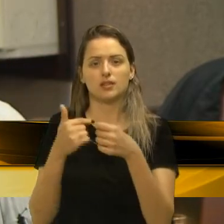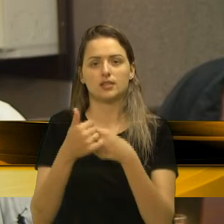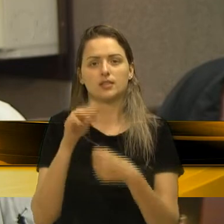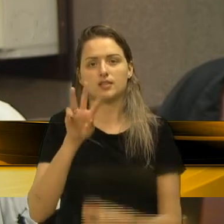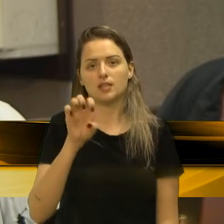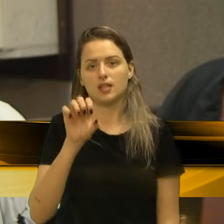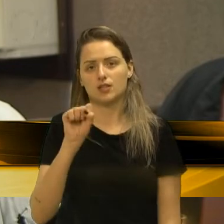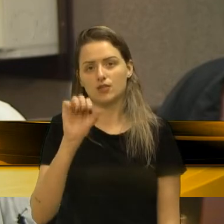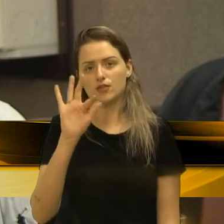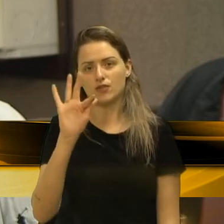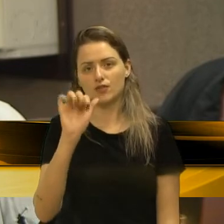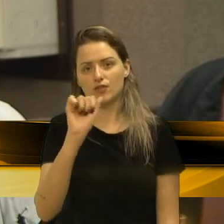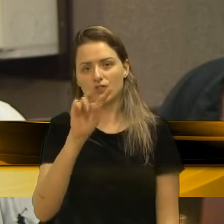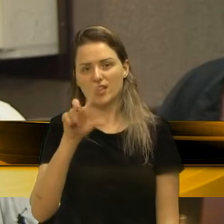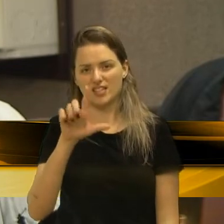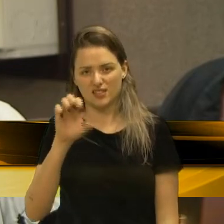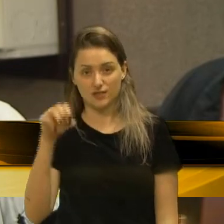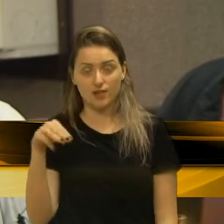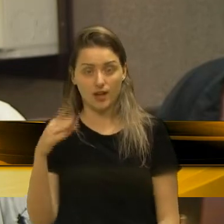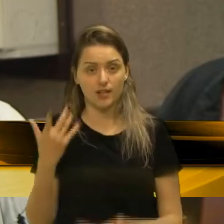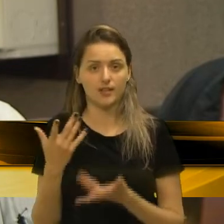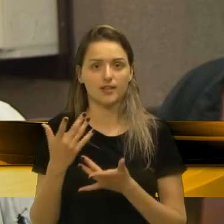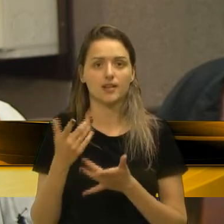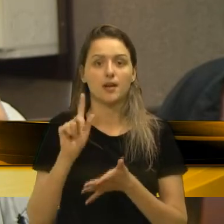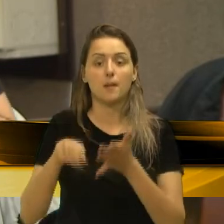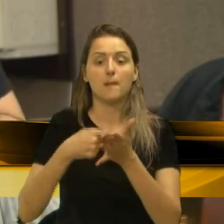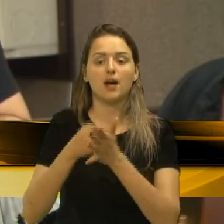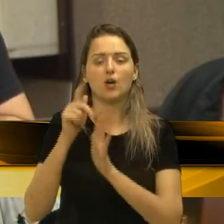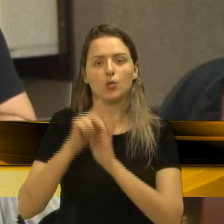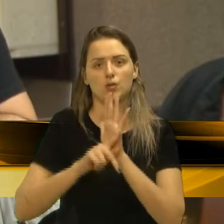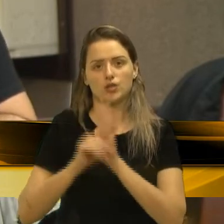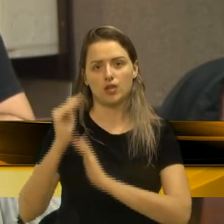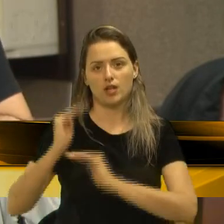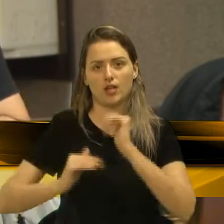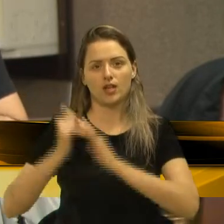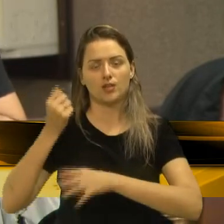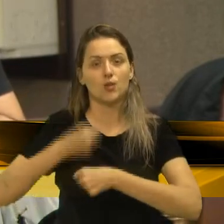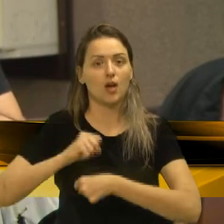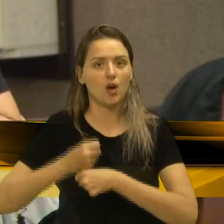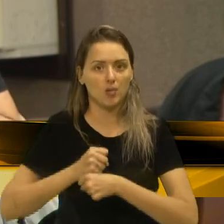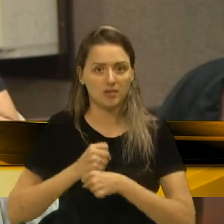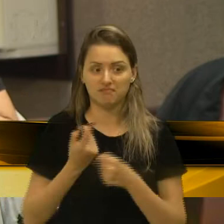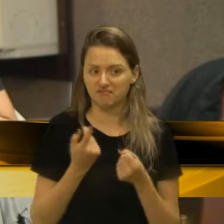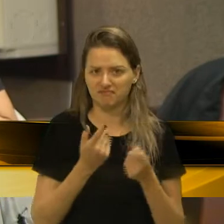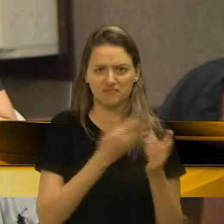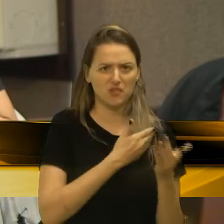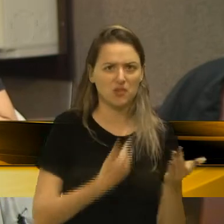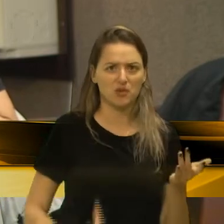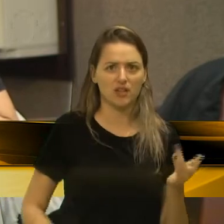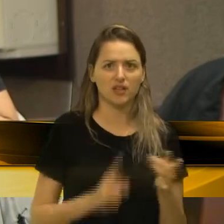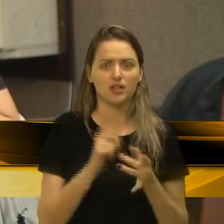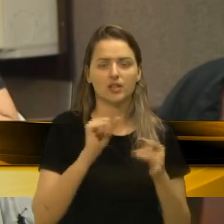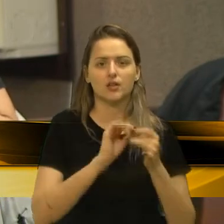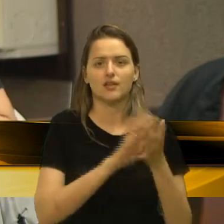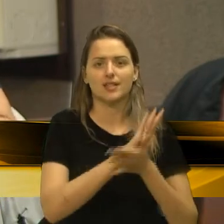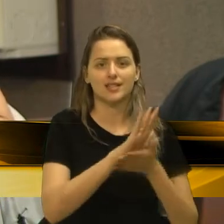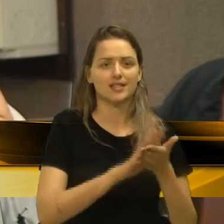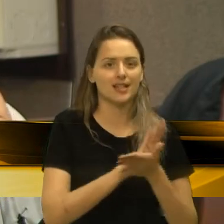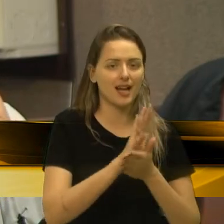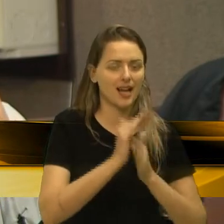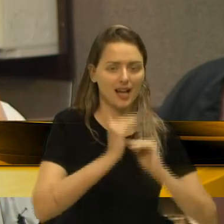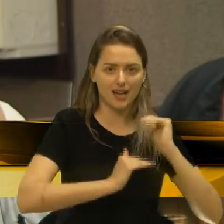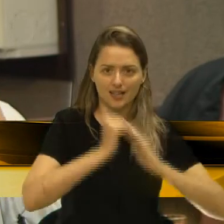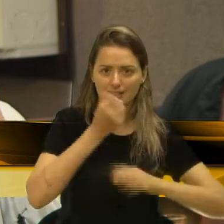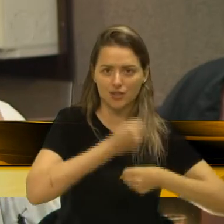prefeito pagou a obra e a execução do projeto. O governo não recuperou nenhuma obra, nenhuma